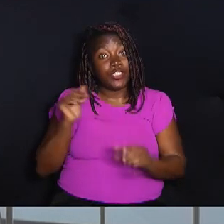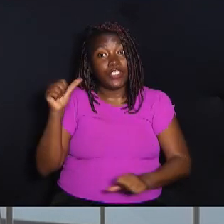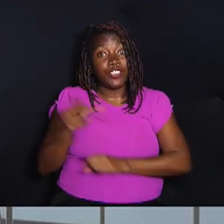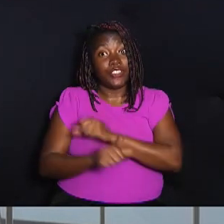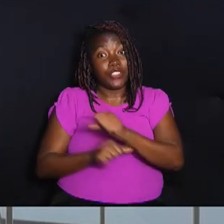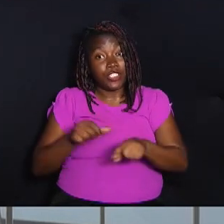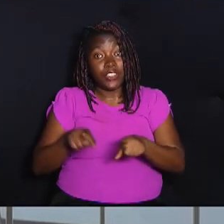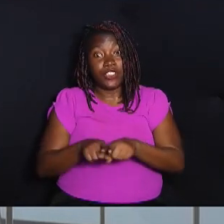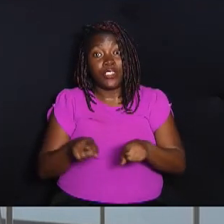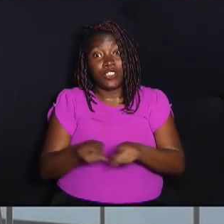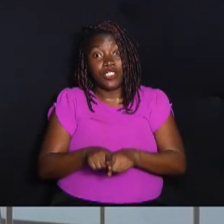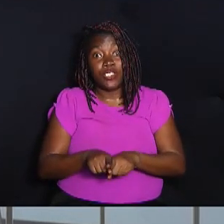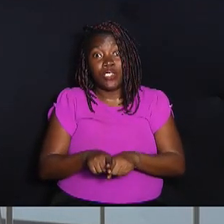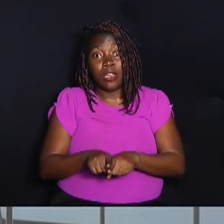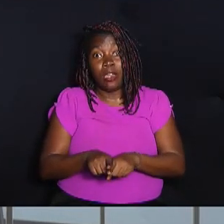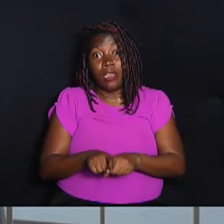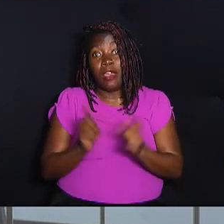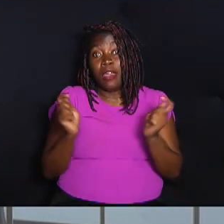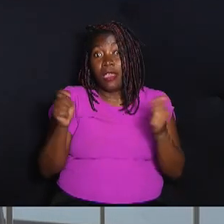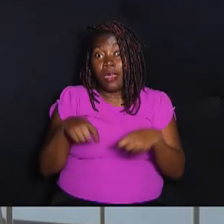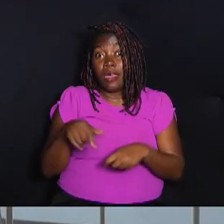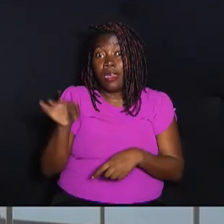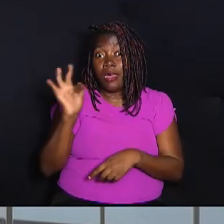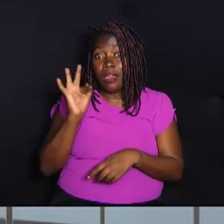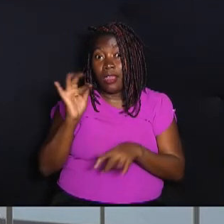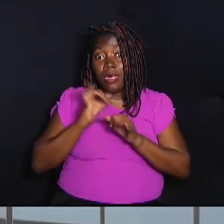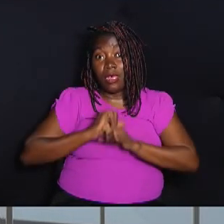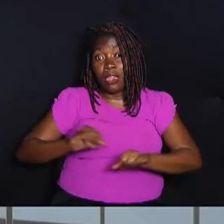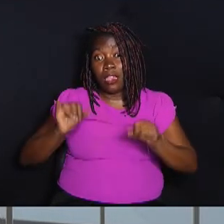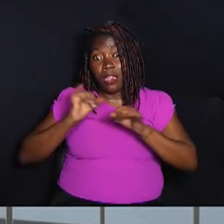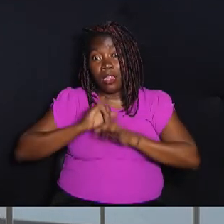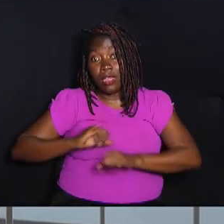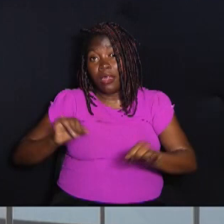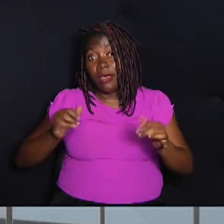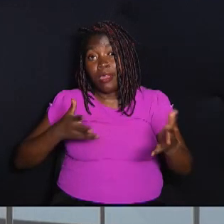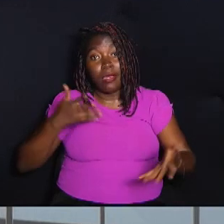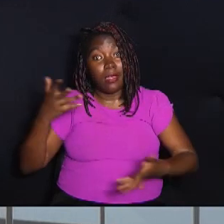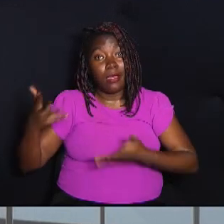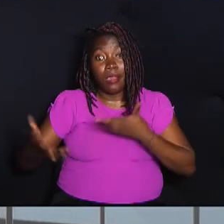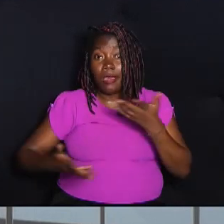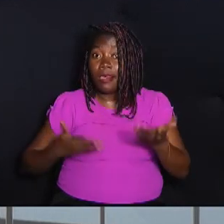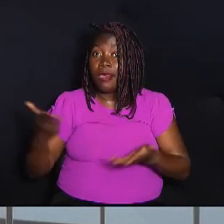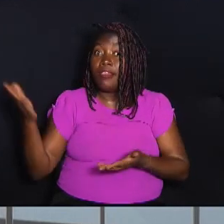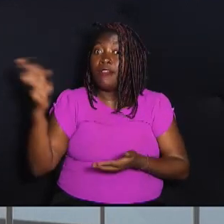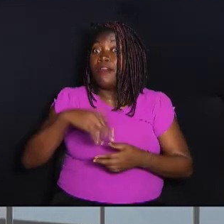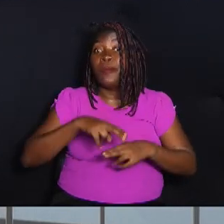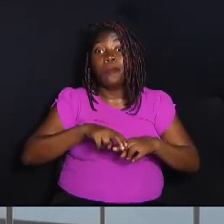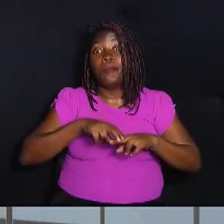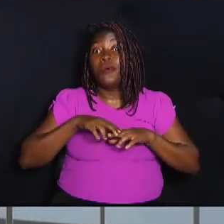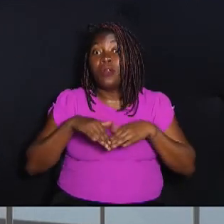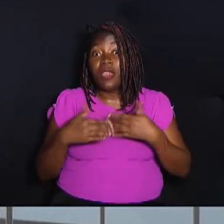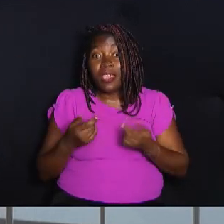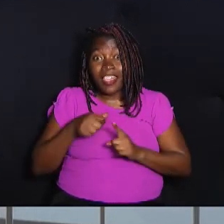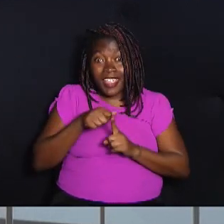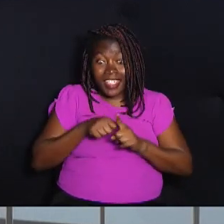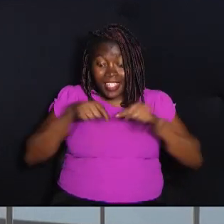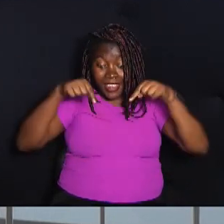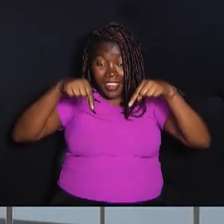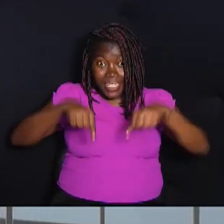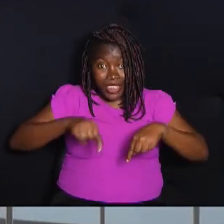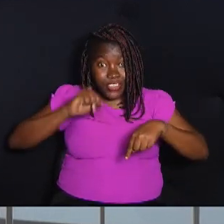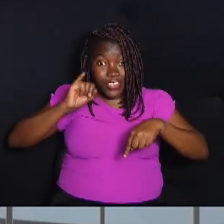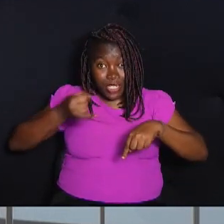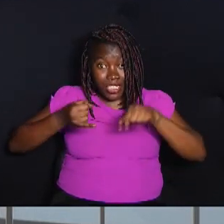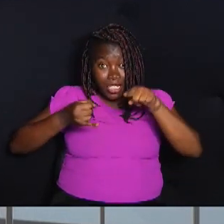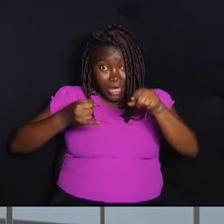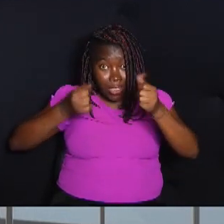né, uma condição agora federal de divulgação, ela vem porque nesse mês de janeiro, como você colocou,